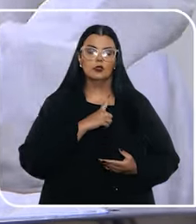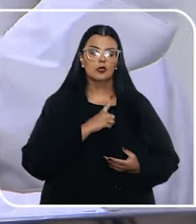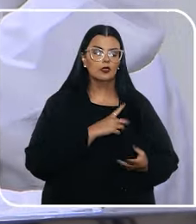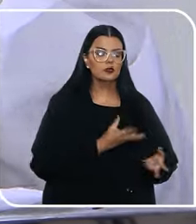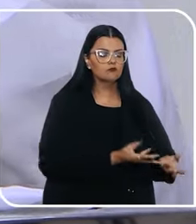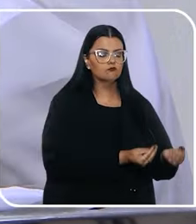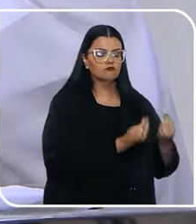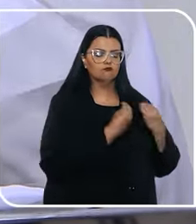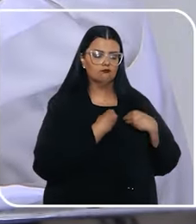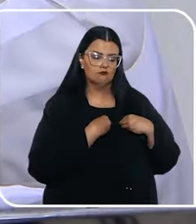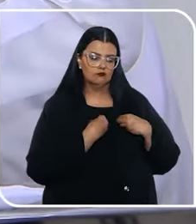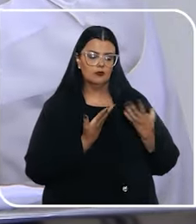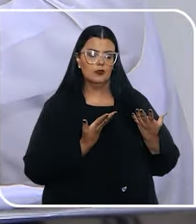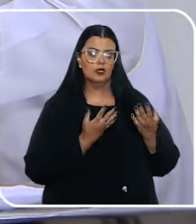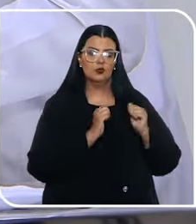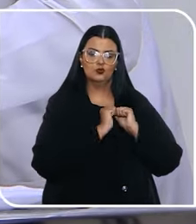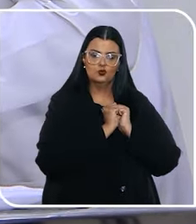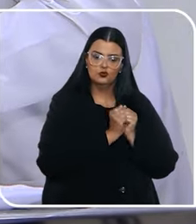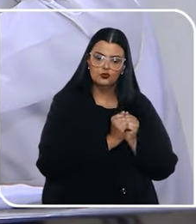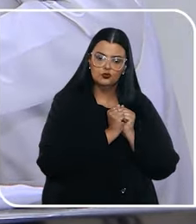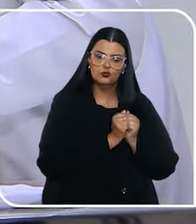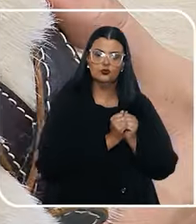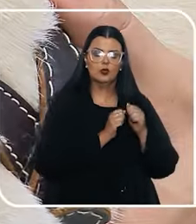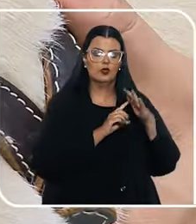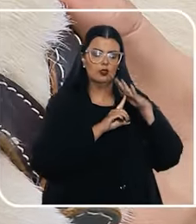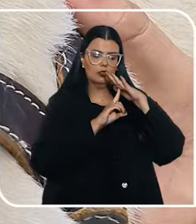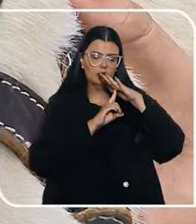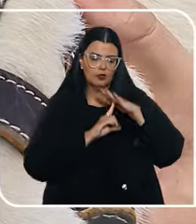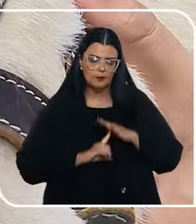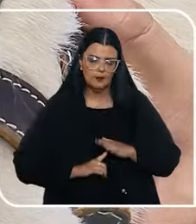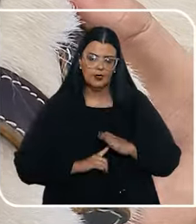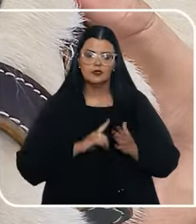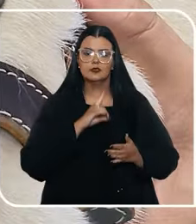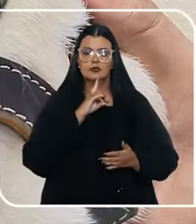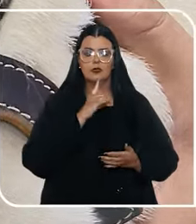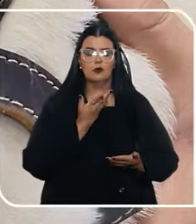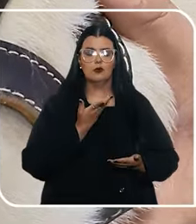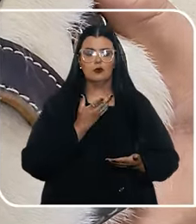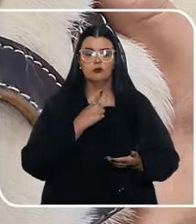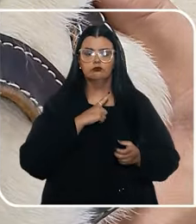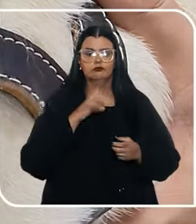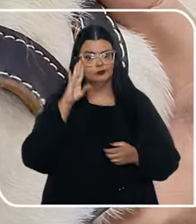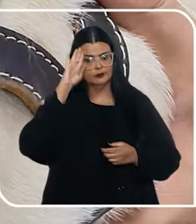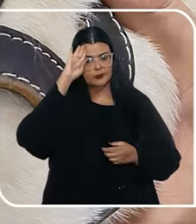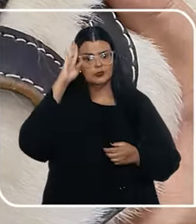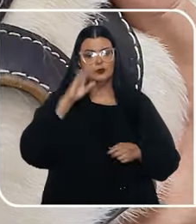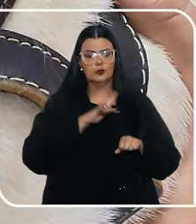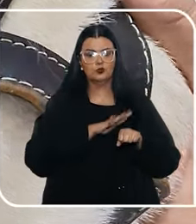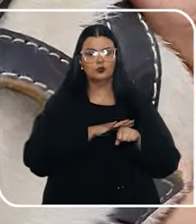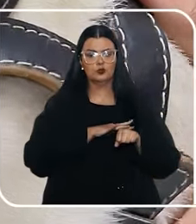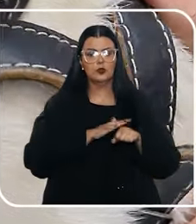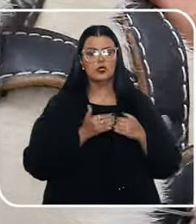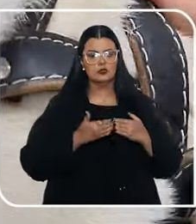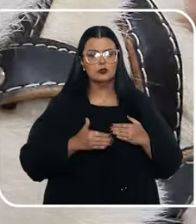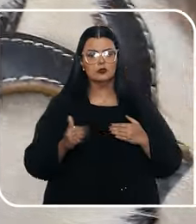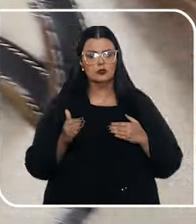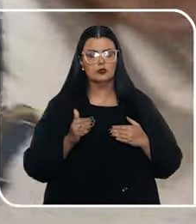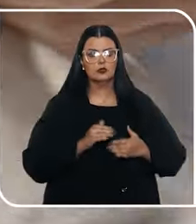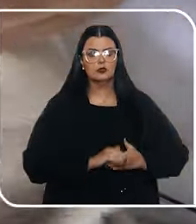contrapartida, eles nos devolvem companhia para tratar a depressão, que é uma das principais doenças do